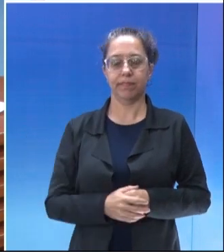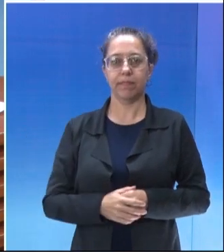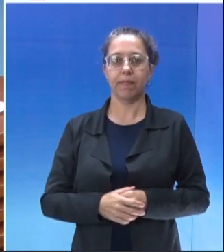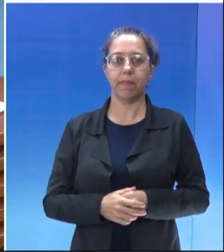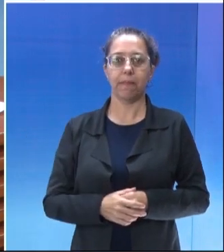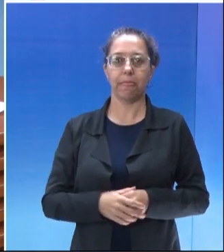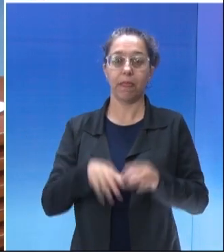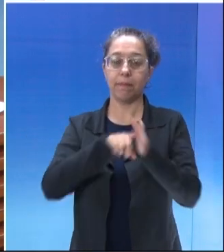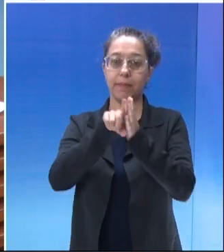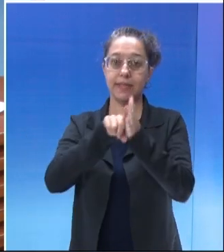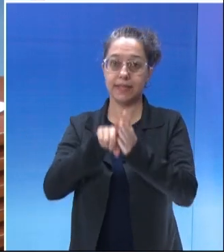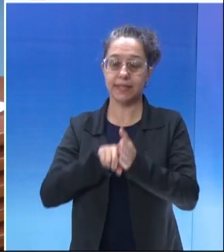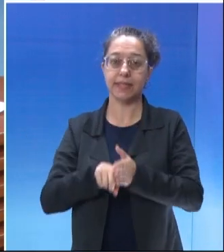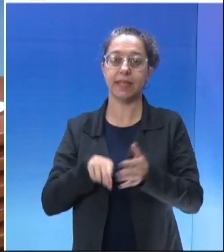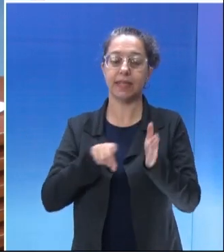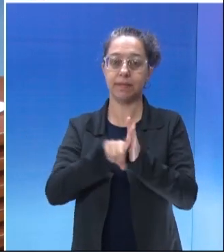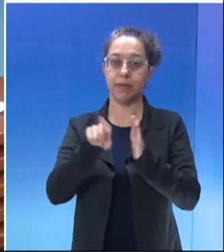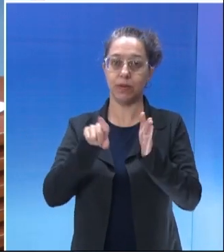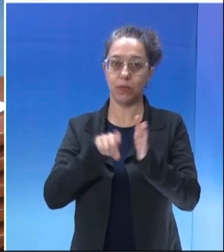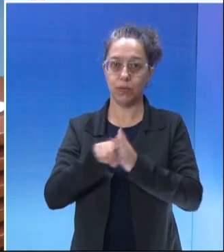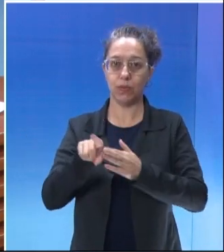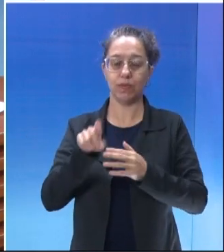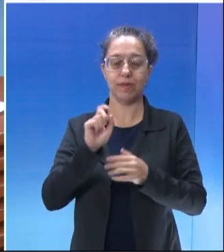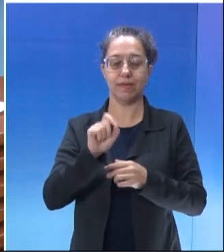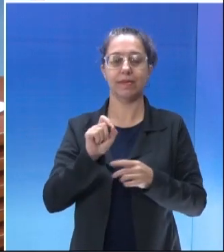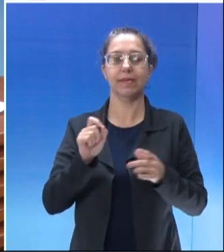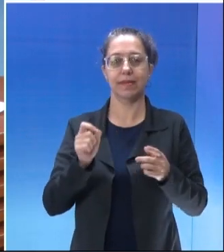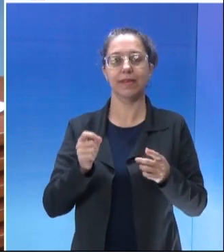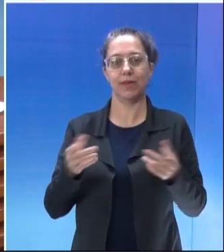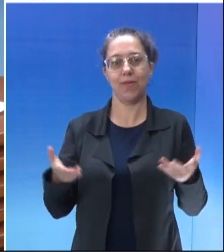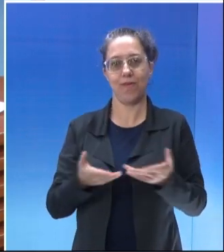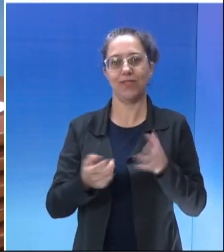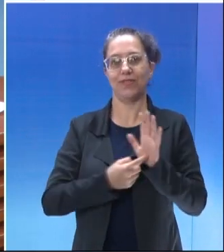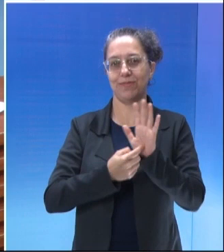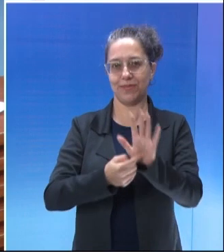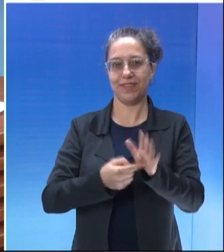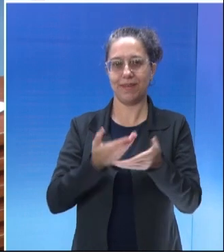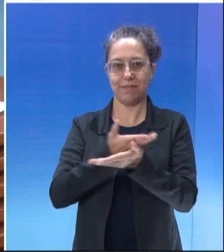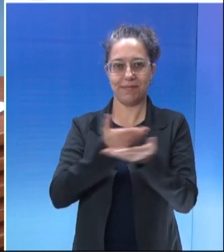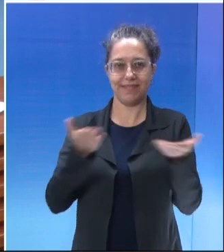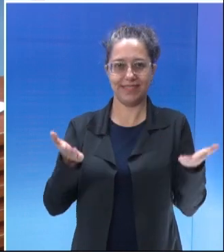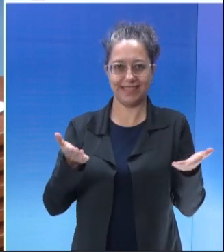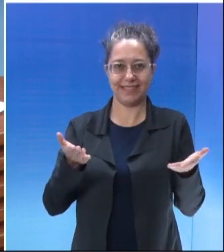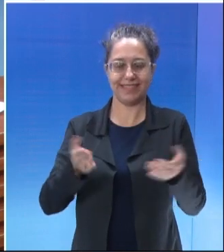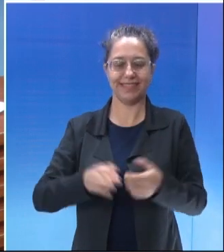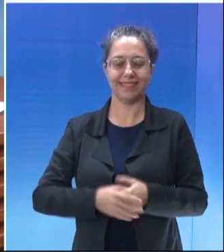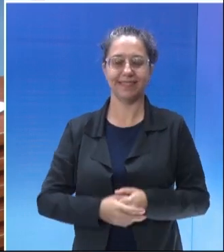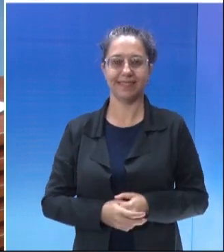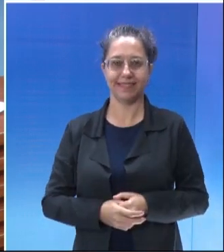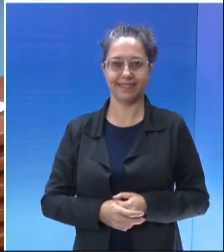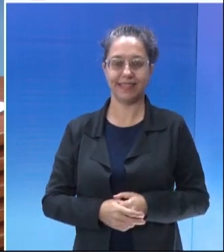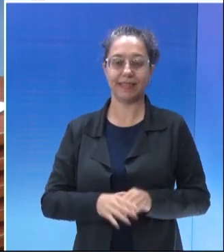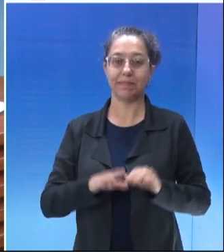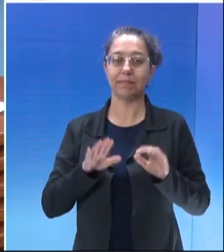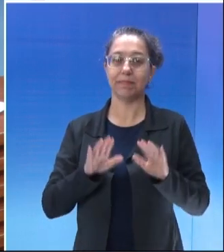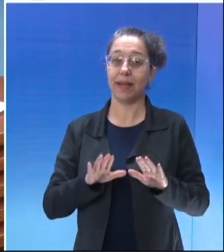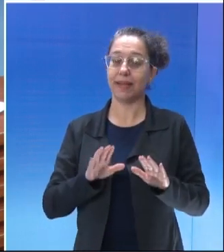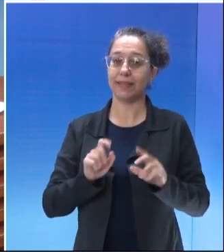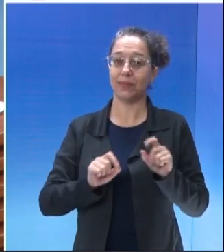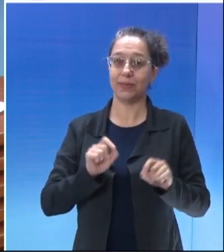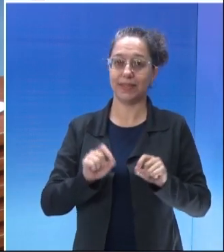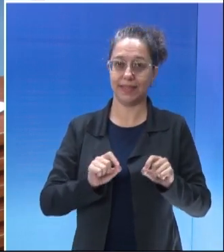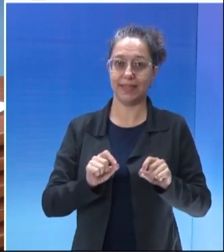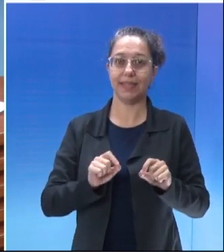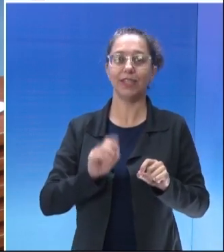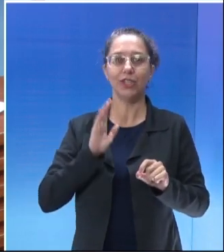pesquisar os conteúdos que vão ser apontados aqui, né? Esses conteúdos vão ser apontados a partir do que vem